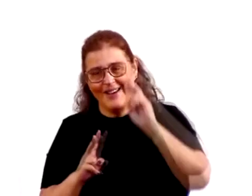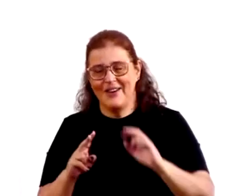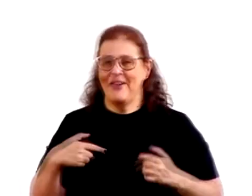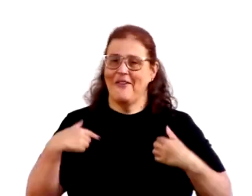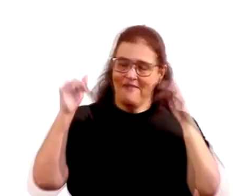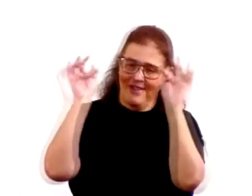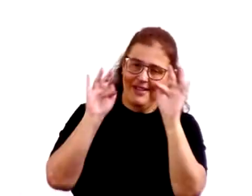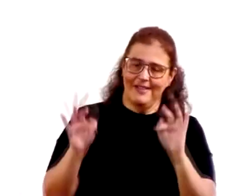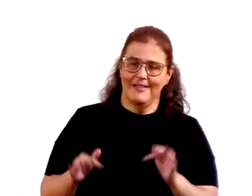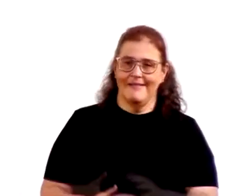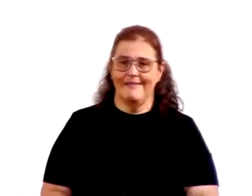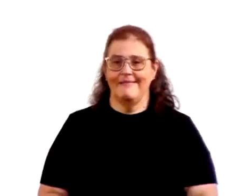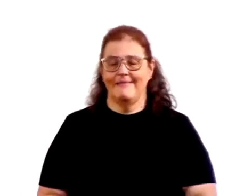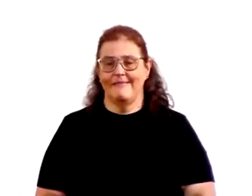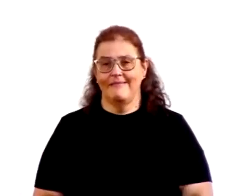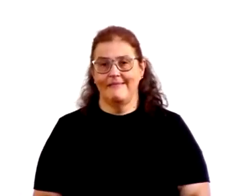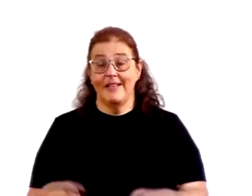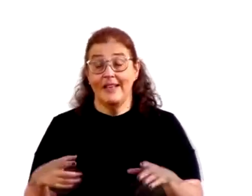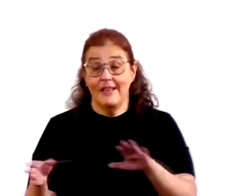reis voltaram